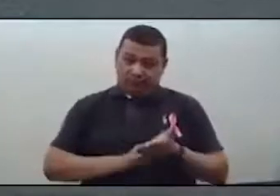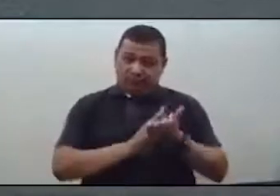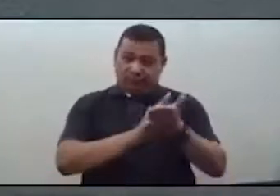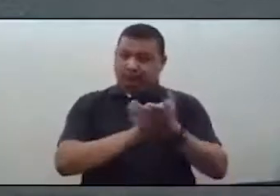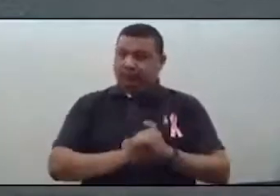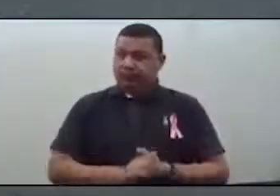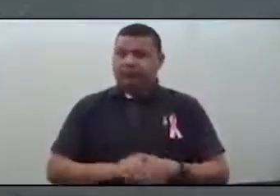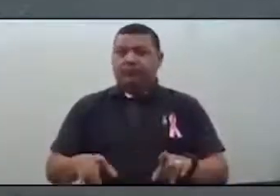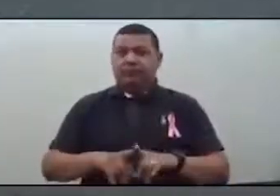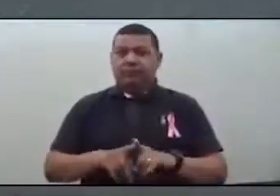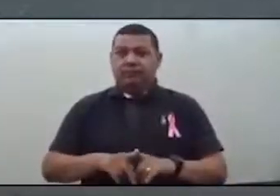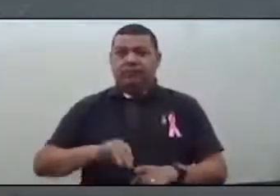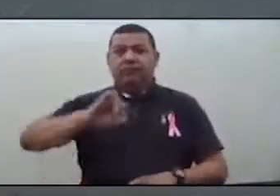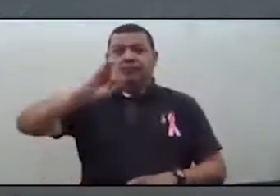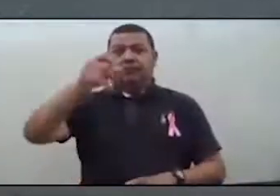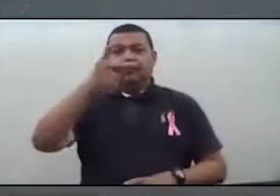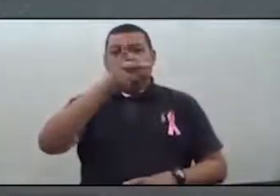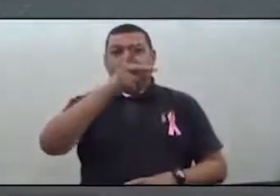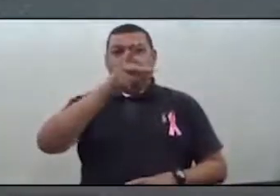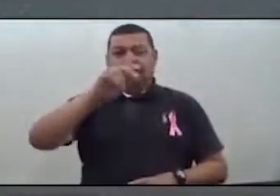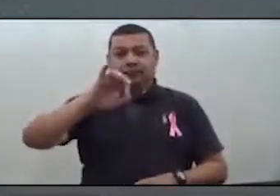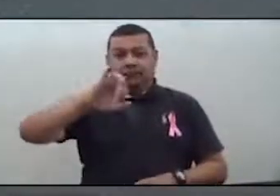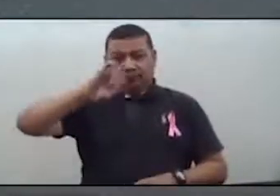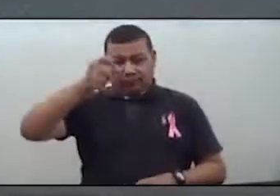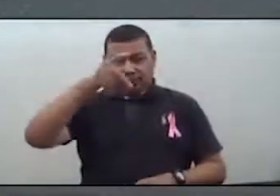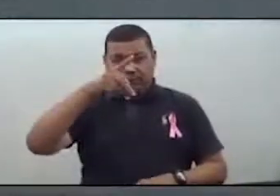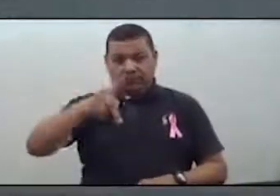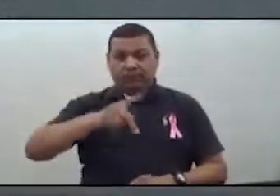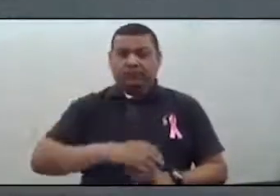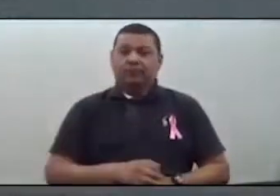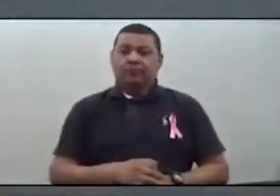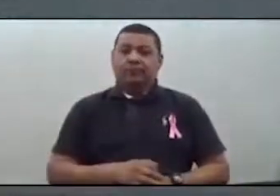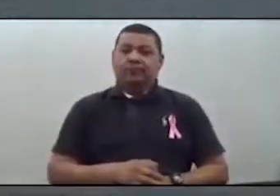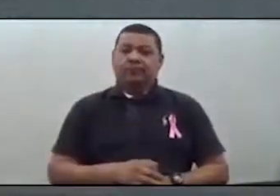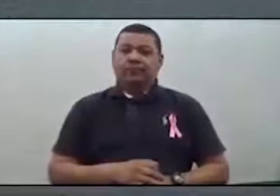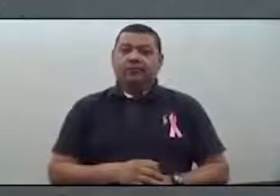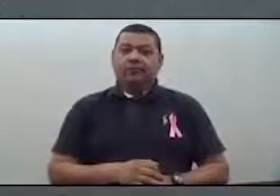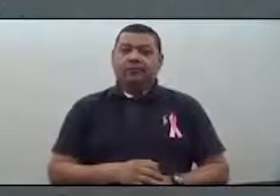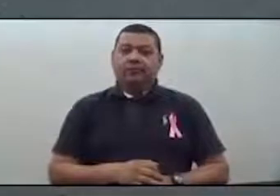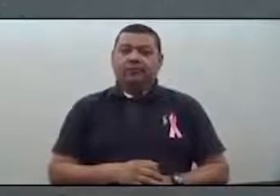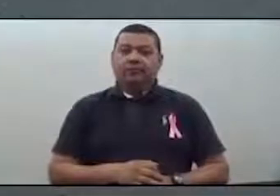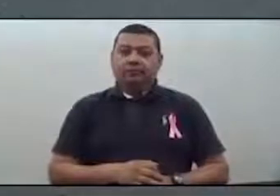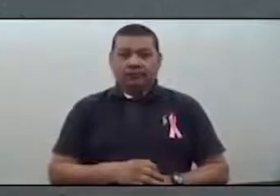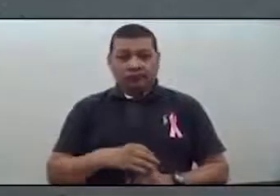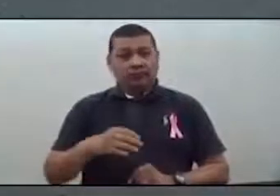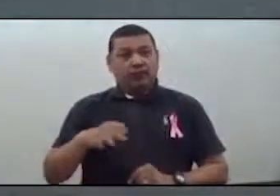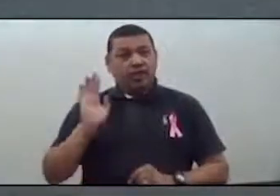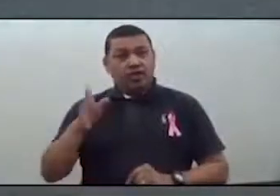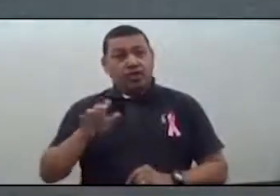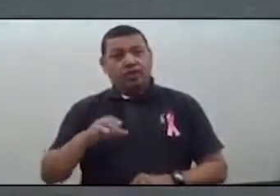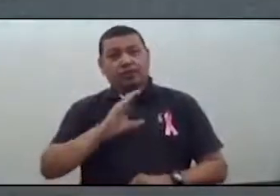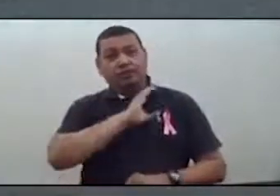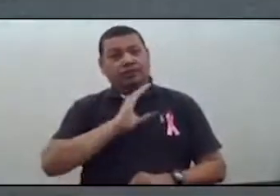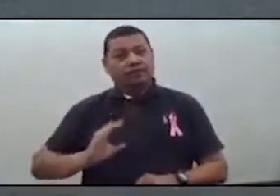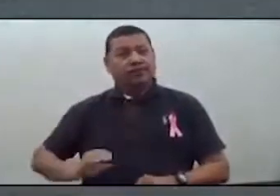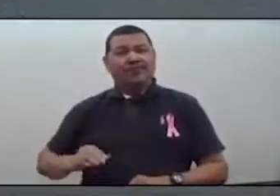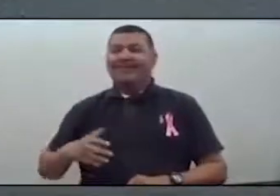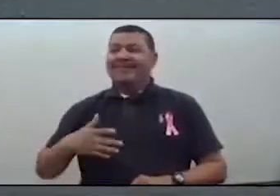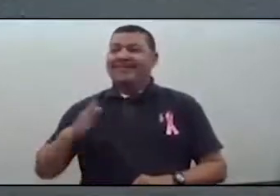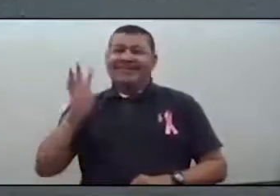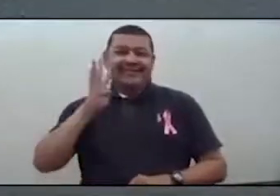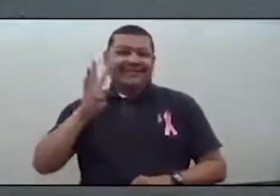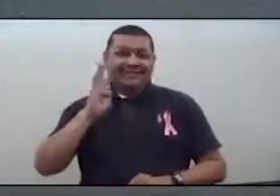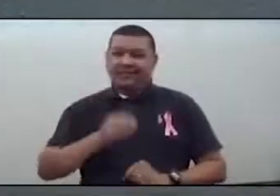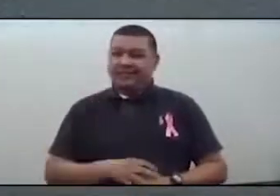também o presidente João Paulo. Foi realmente uma noite especial, agradável. Nem todos os